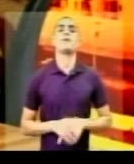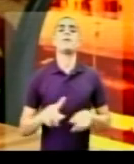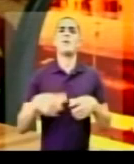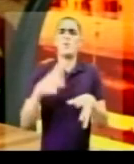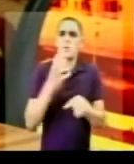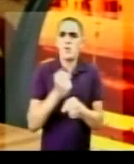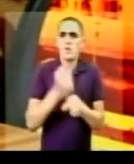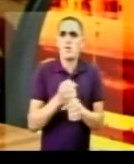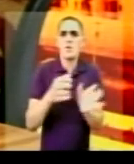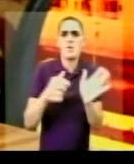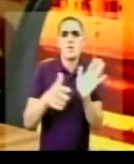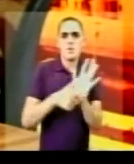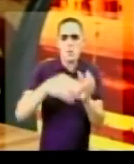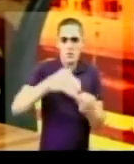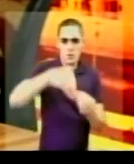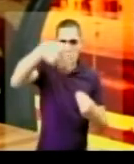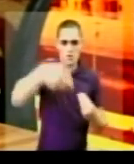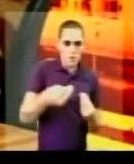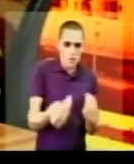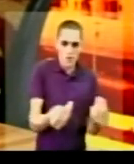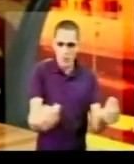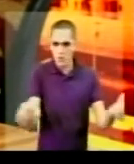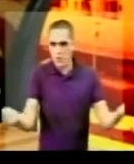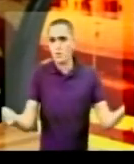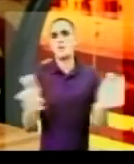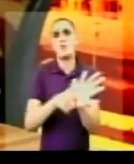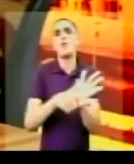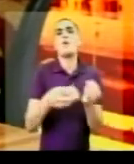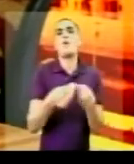foram notificados até o momento